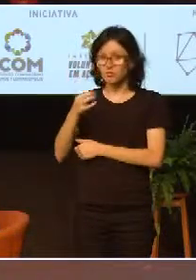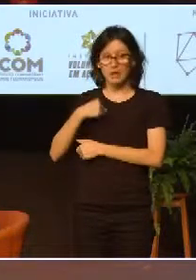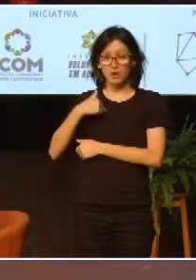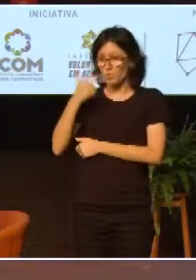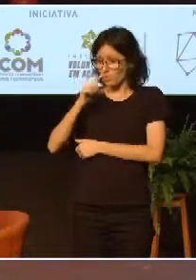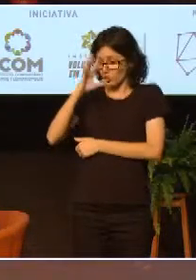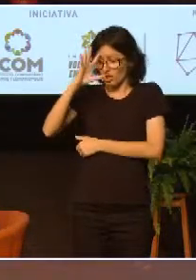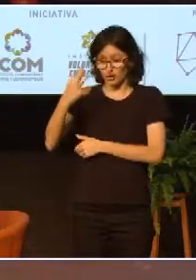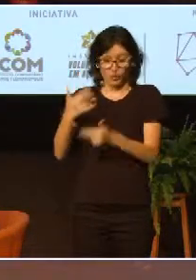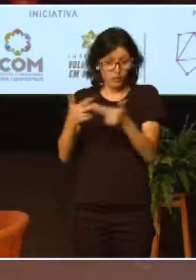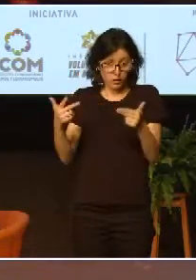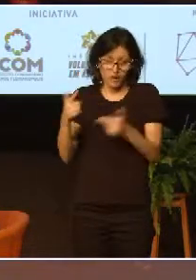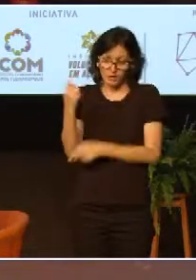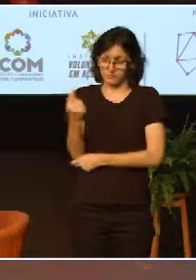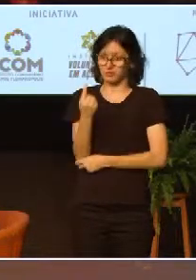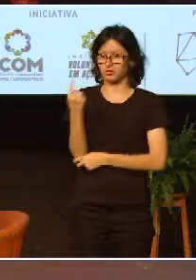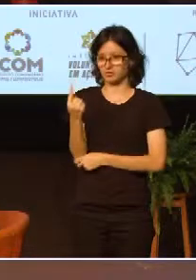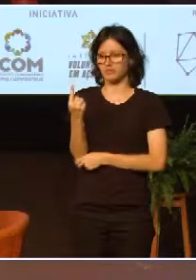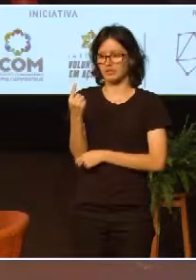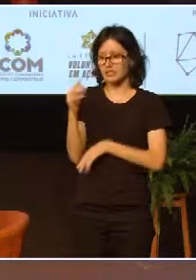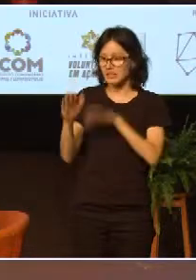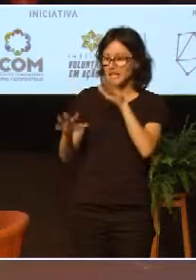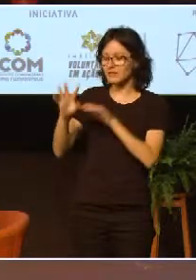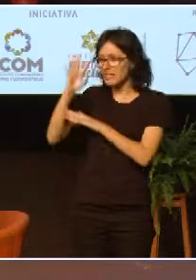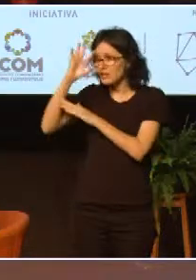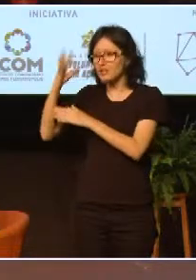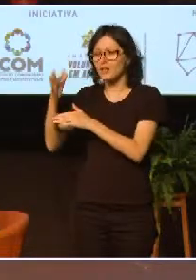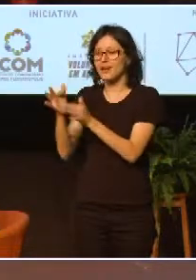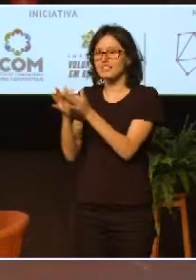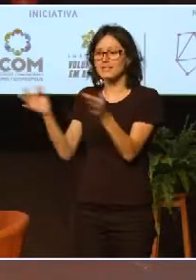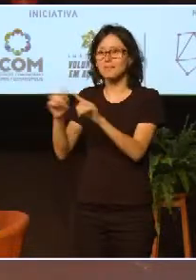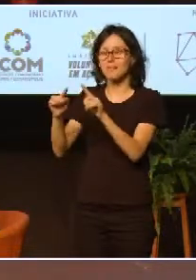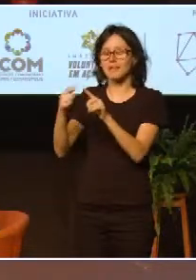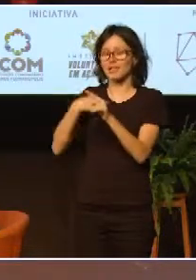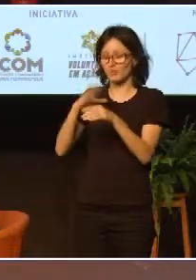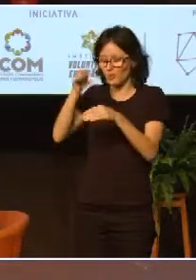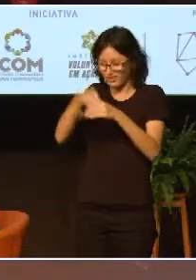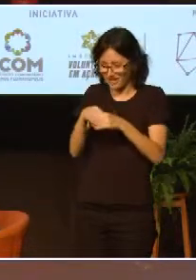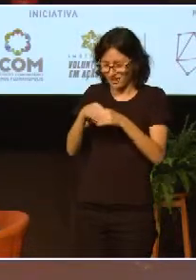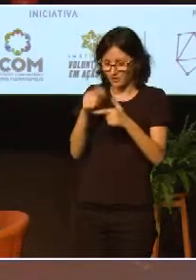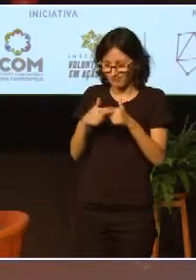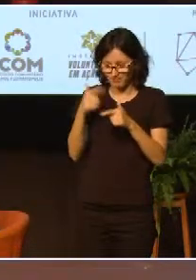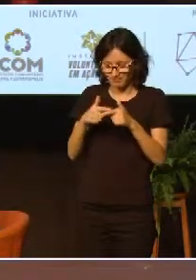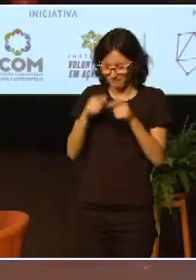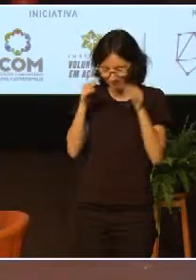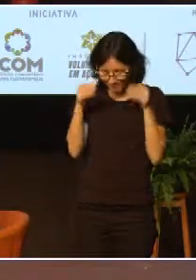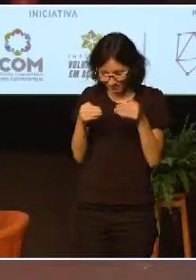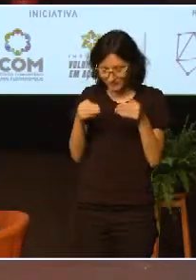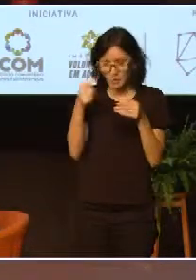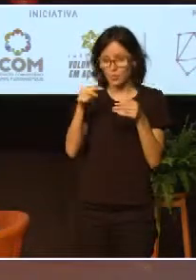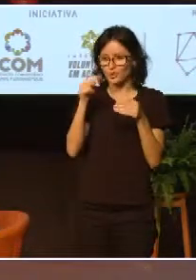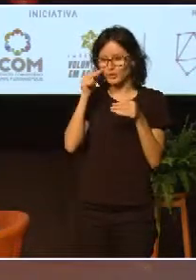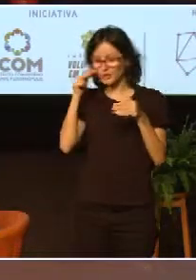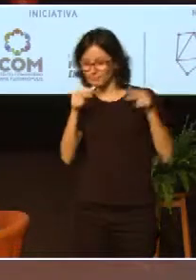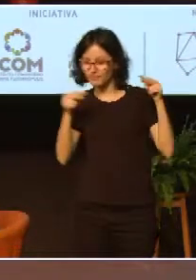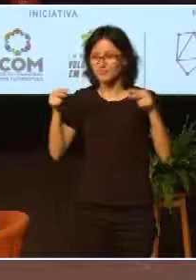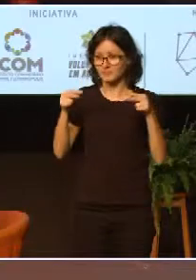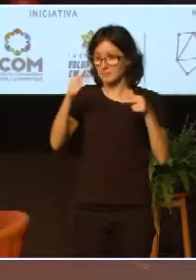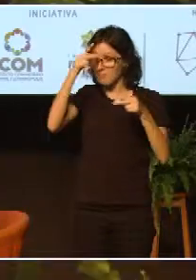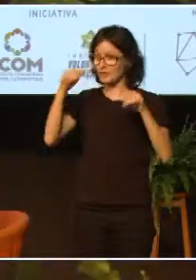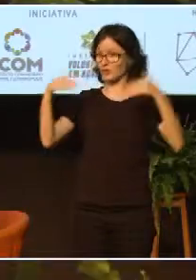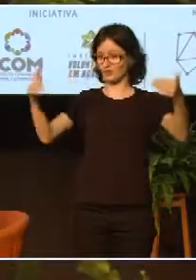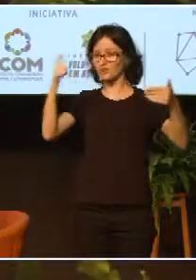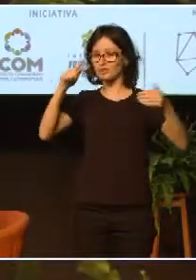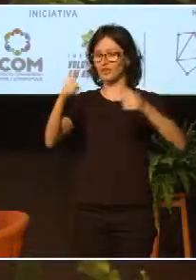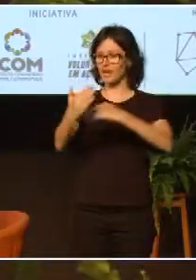resolver aquelas coisas, e muitas vezes a solução é tão simples, mas você está dentro do problema, às vezes você não consegue resolver. A gente